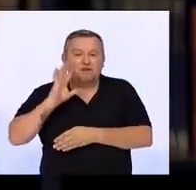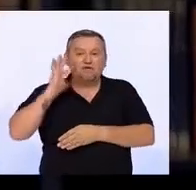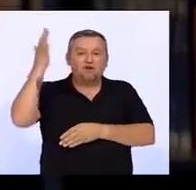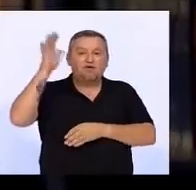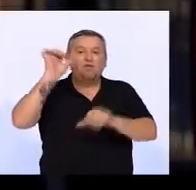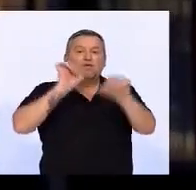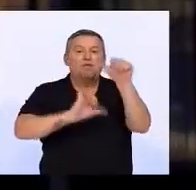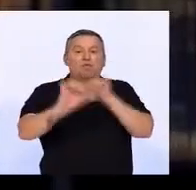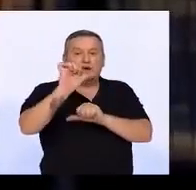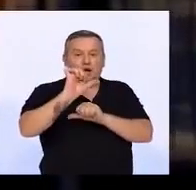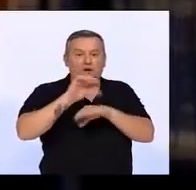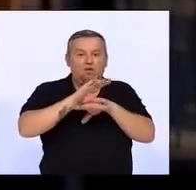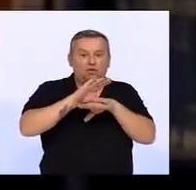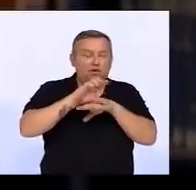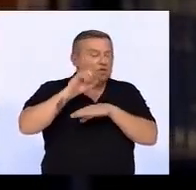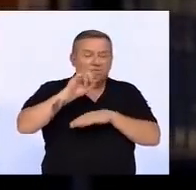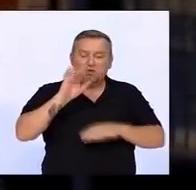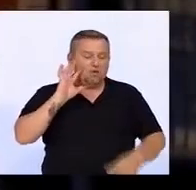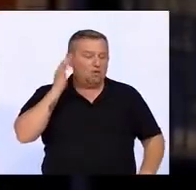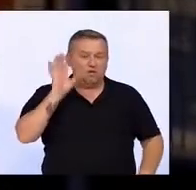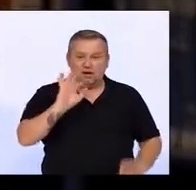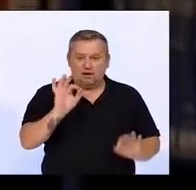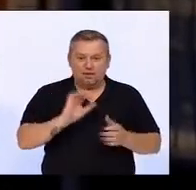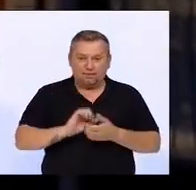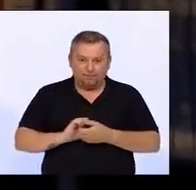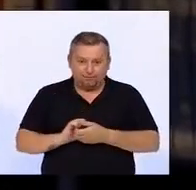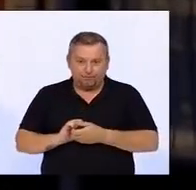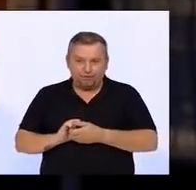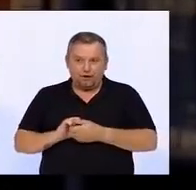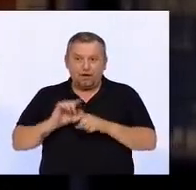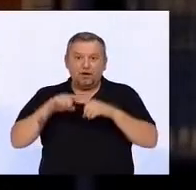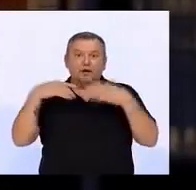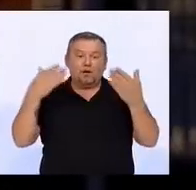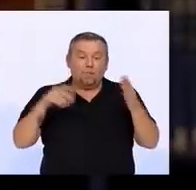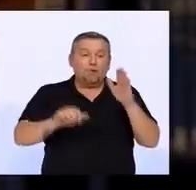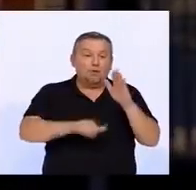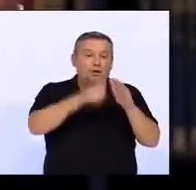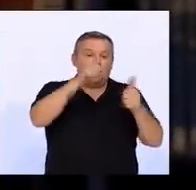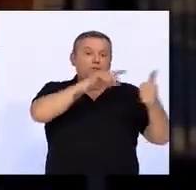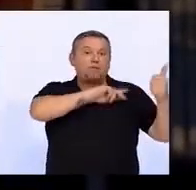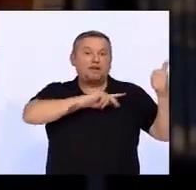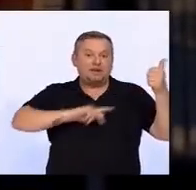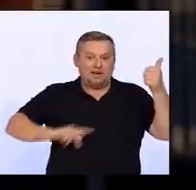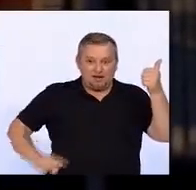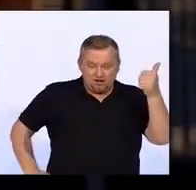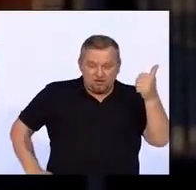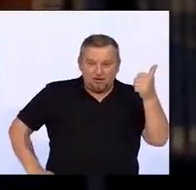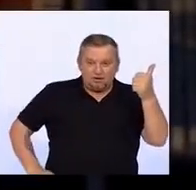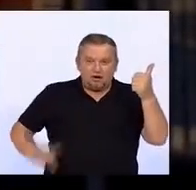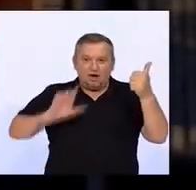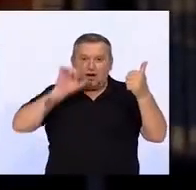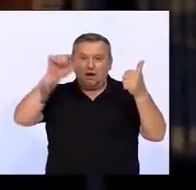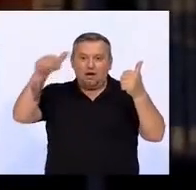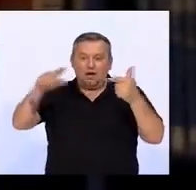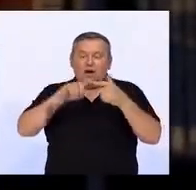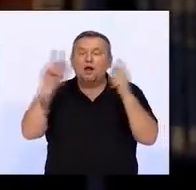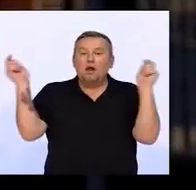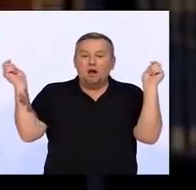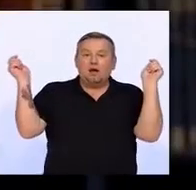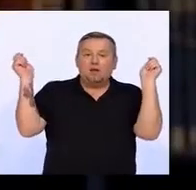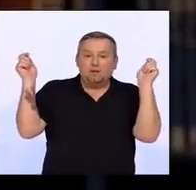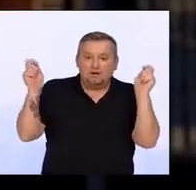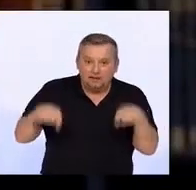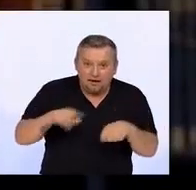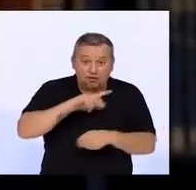fazer a reforma, senão não acontece. Então, passa pelo presidente da República. Segundo, passa pela capacidade de